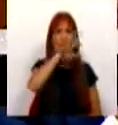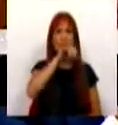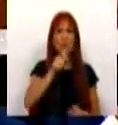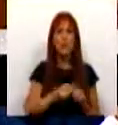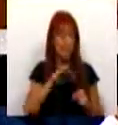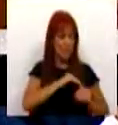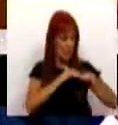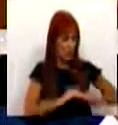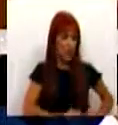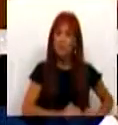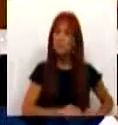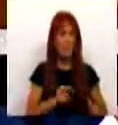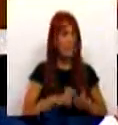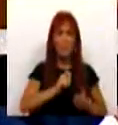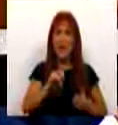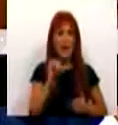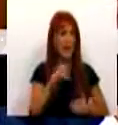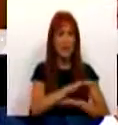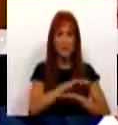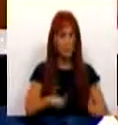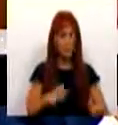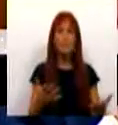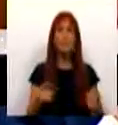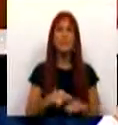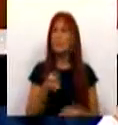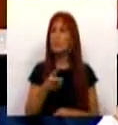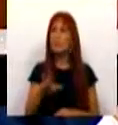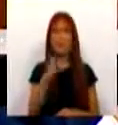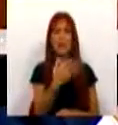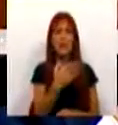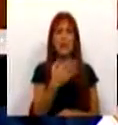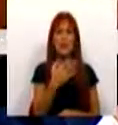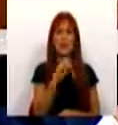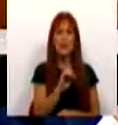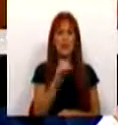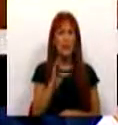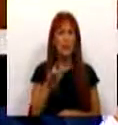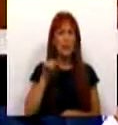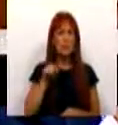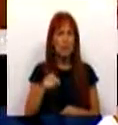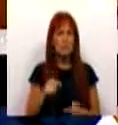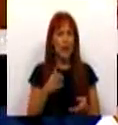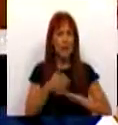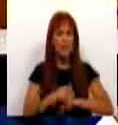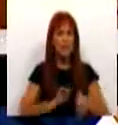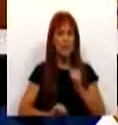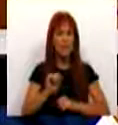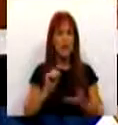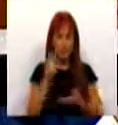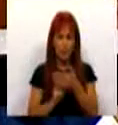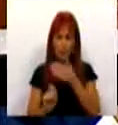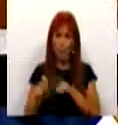baixos rendimentos deixarão de pagar IRS e cerca de 74 mil verão, por esta via, a sua